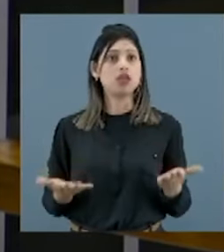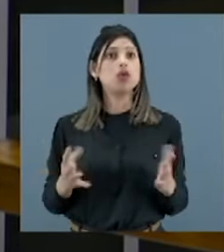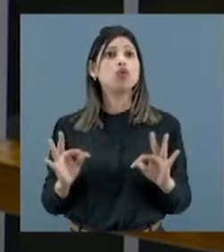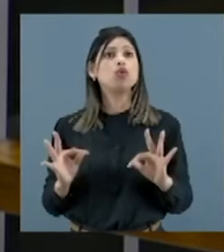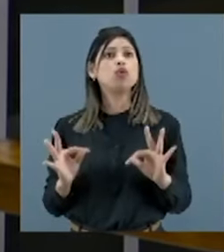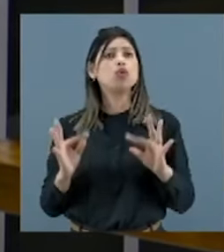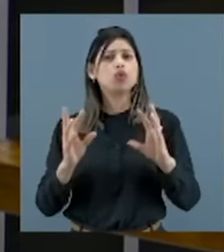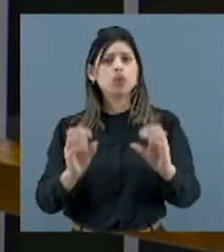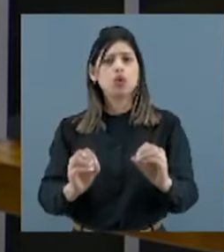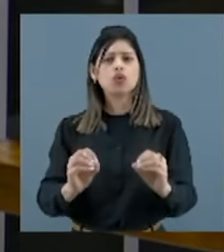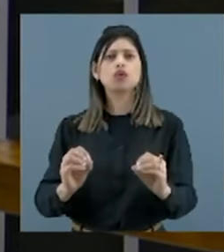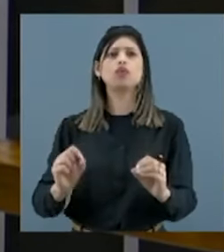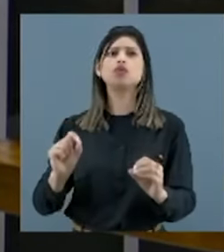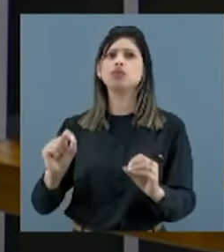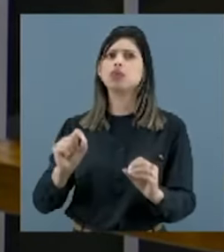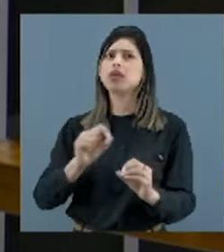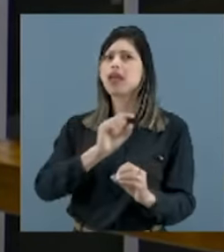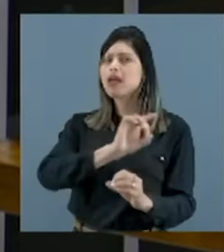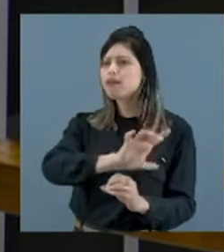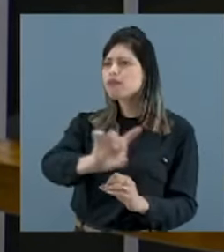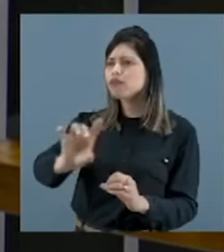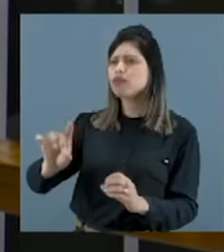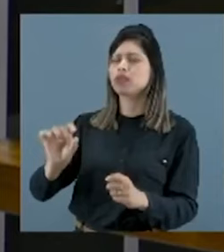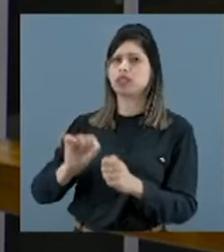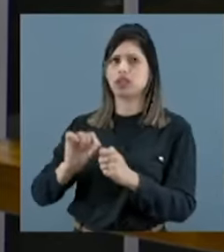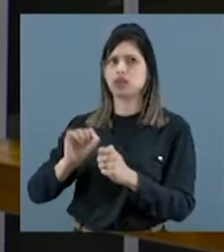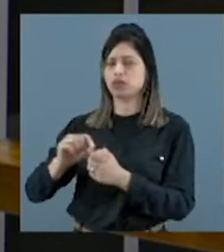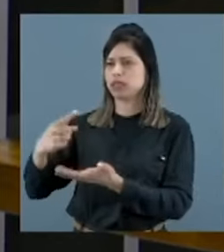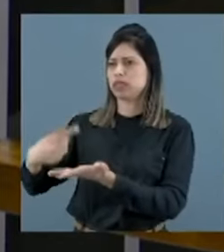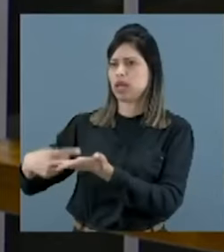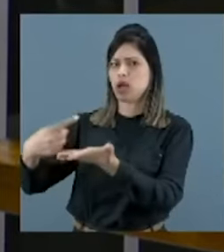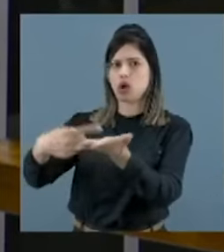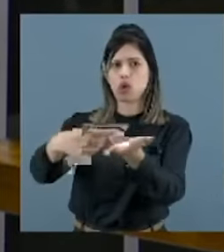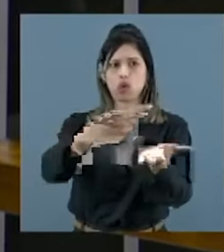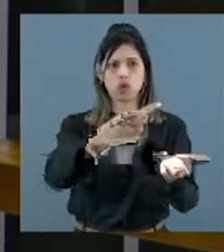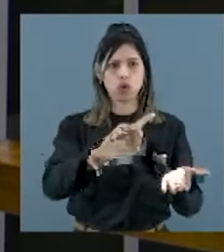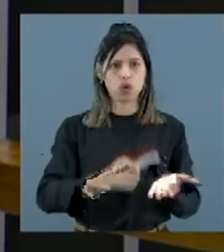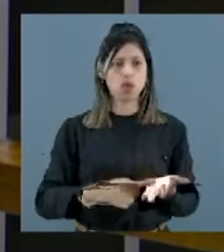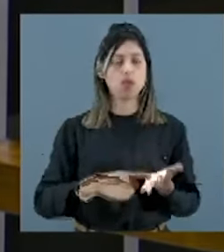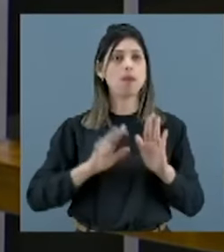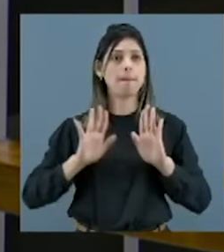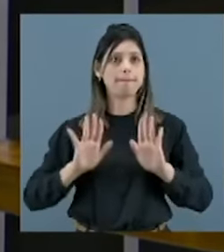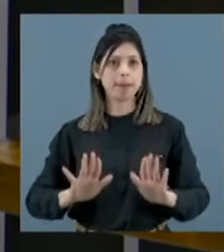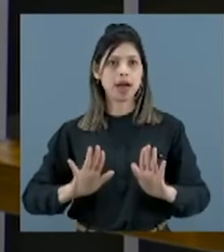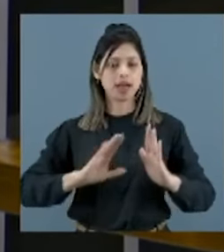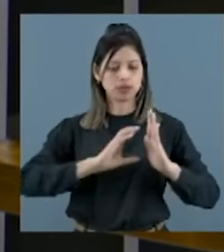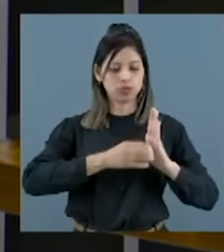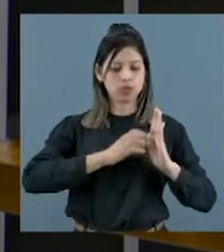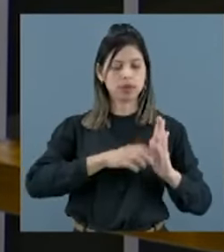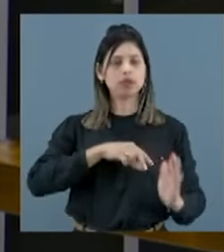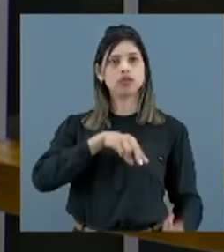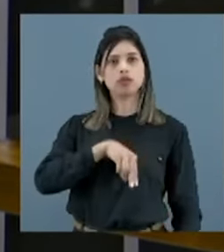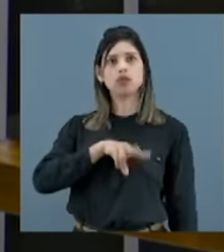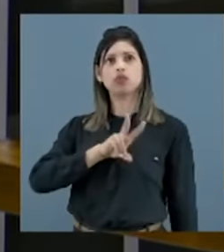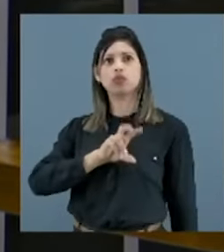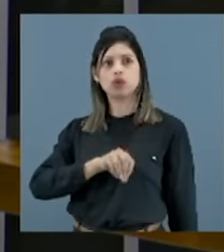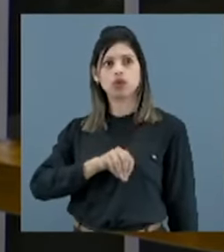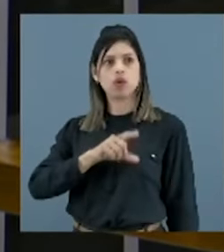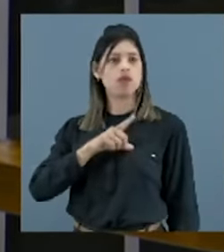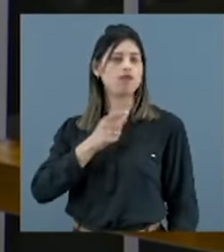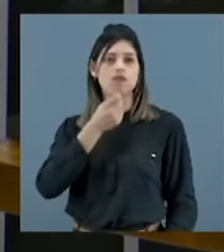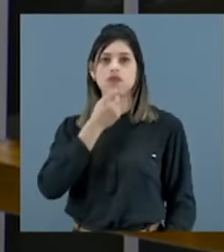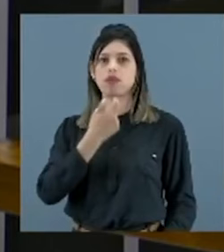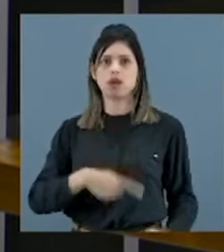fizeram acordo, até o PL do Bolsonaro fez acordo. E o Novo, infelizmente, não quer fazer o acordo. E peço ao